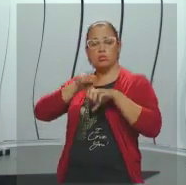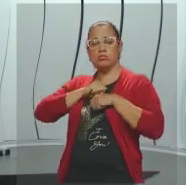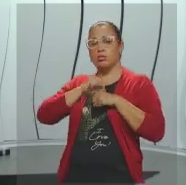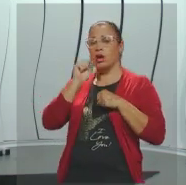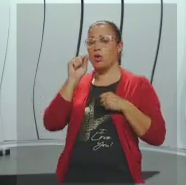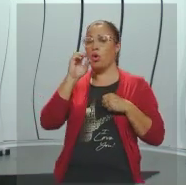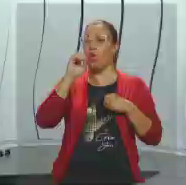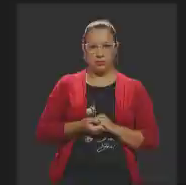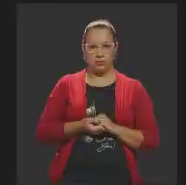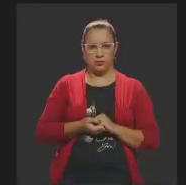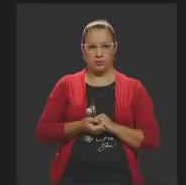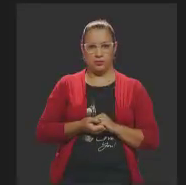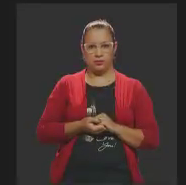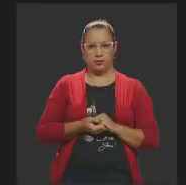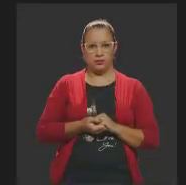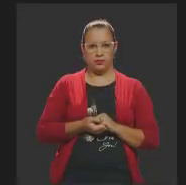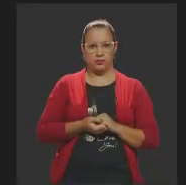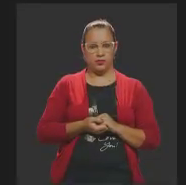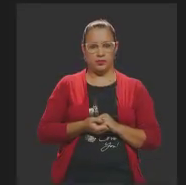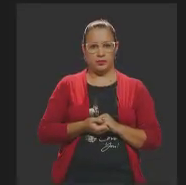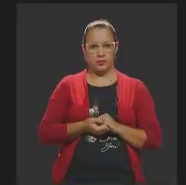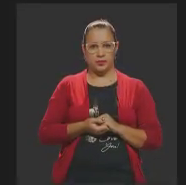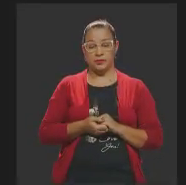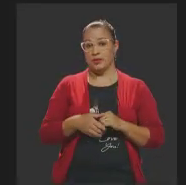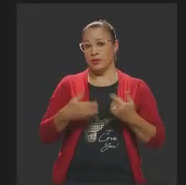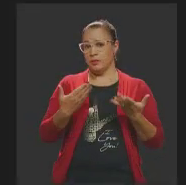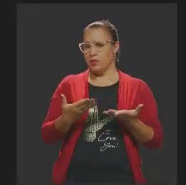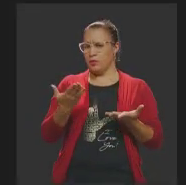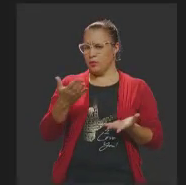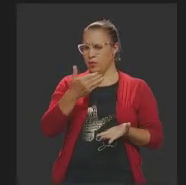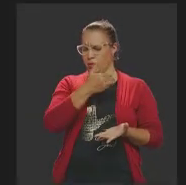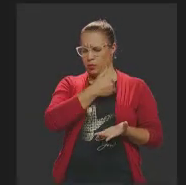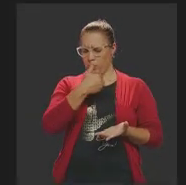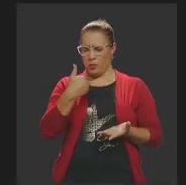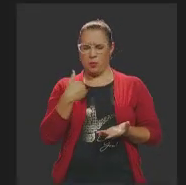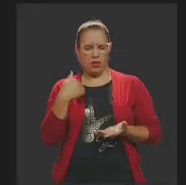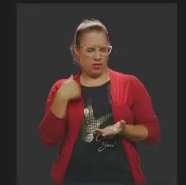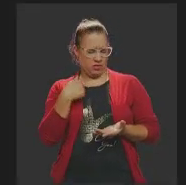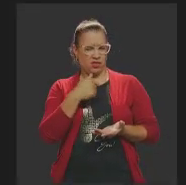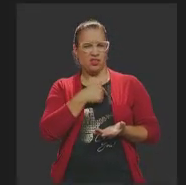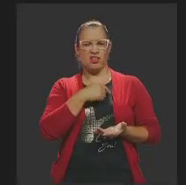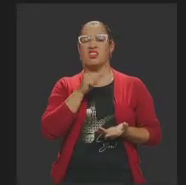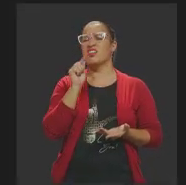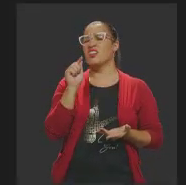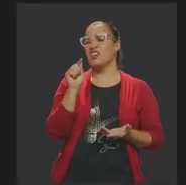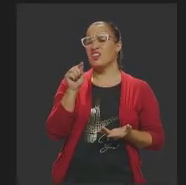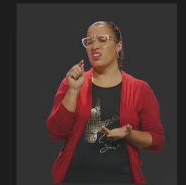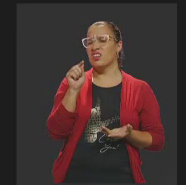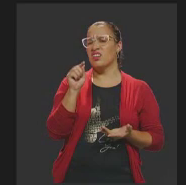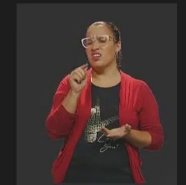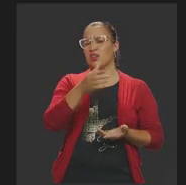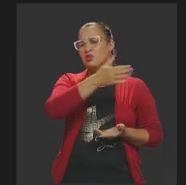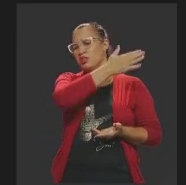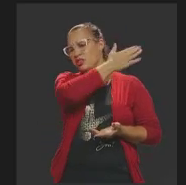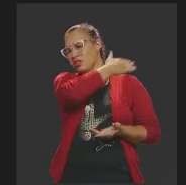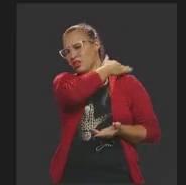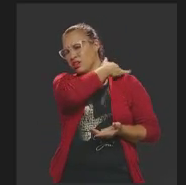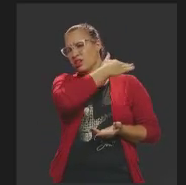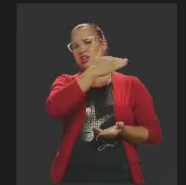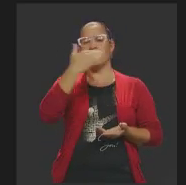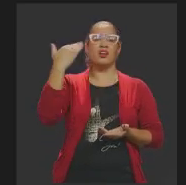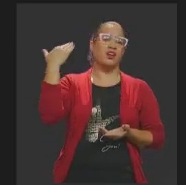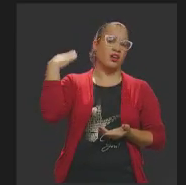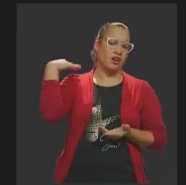oxigênio. Vamos falar então dos pulmões. O que são os pulmões? Os pulmões são formados principalmente